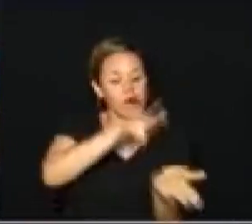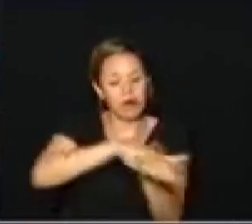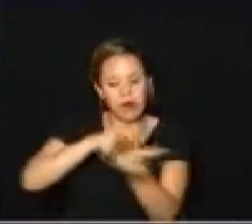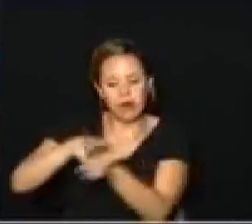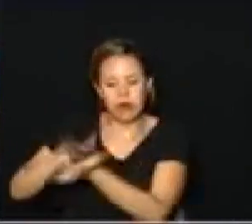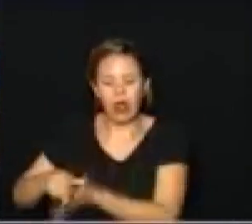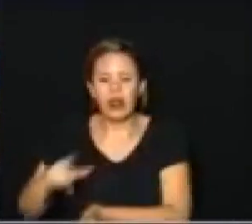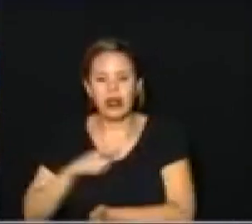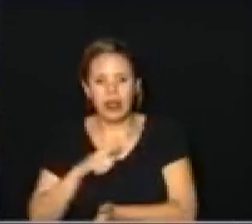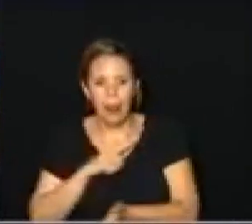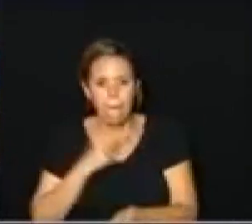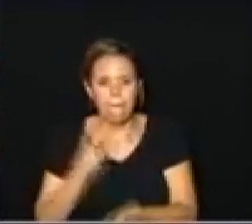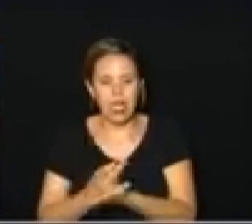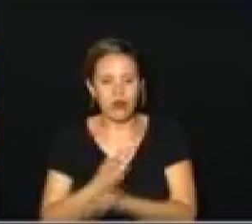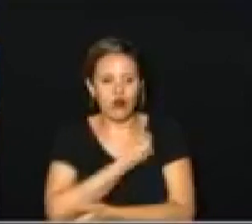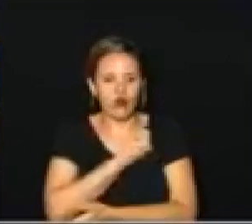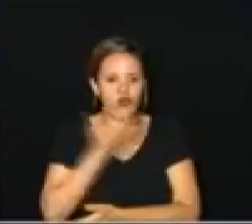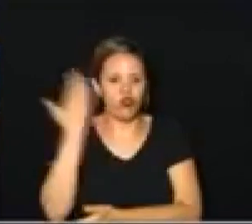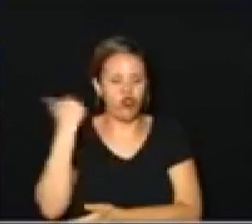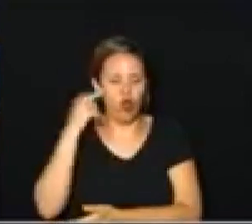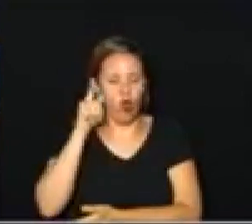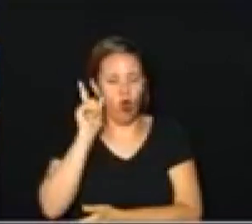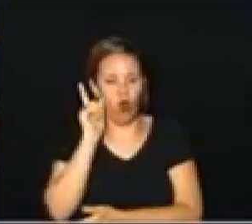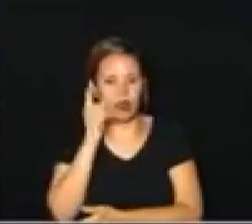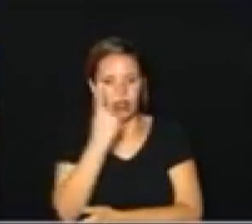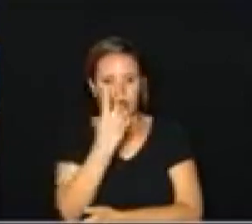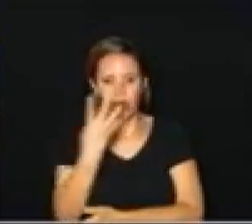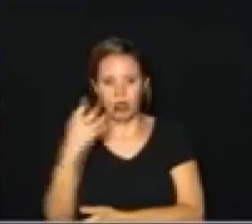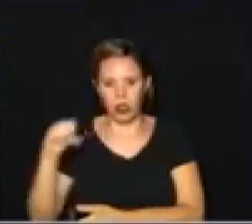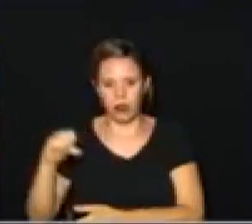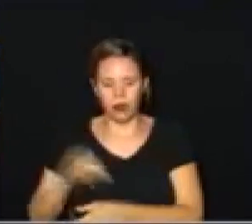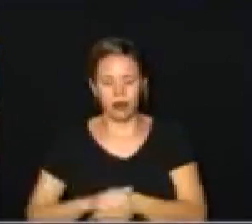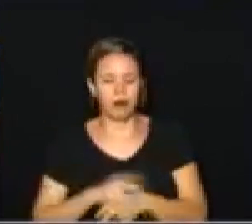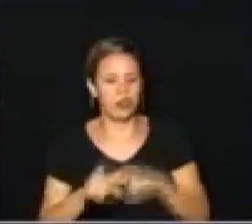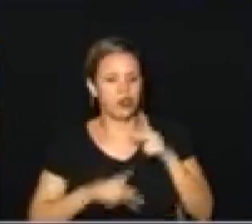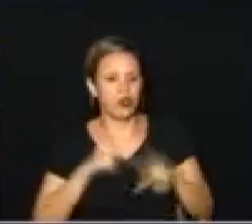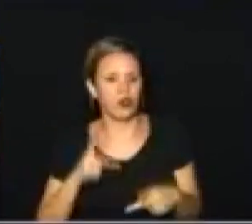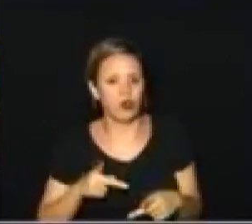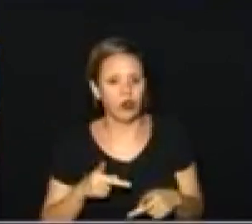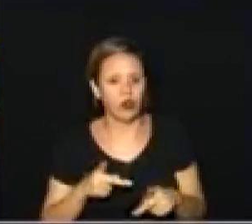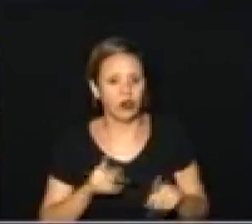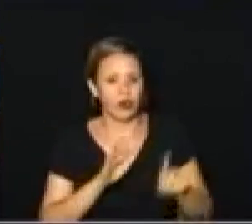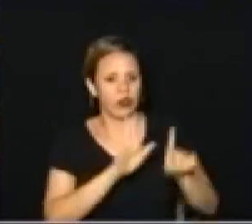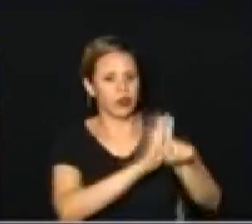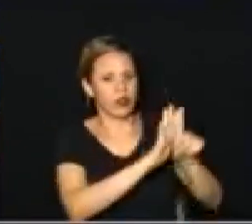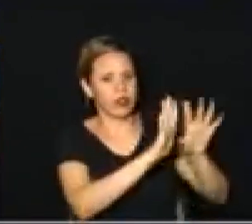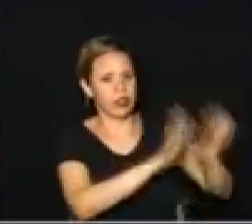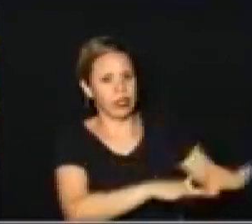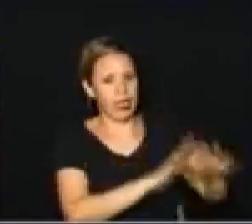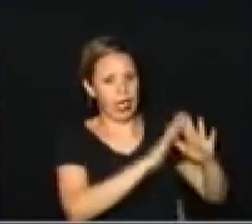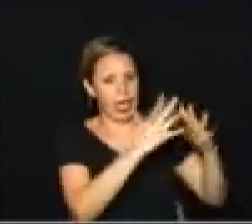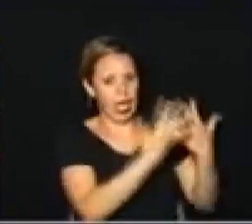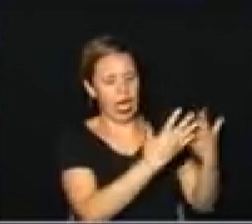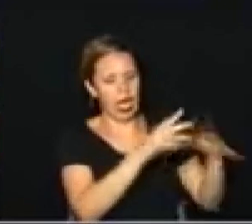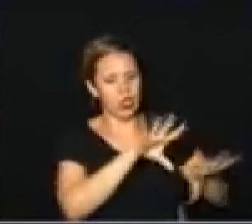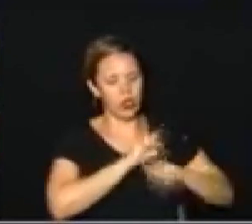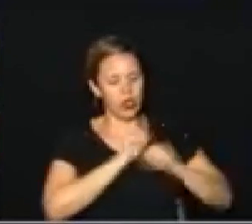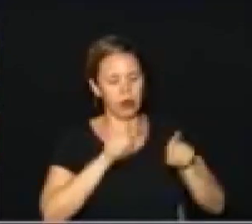internadas, nós temos o mesmo número de ontem, 149. Pessoas em isolamento domiciliar, nós